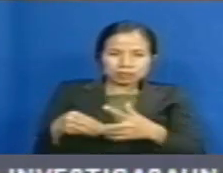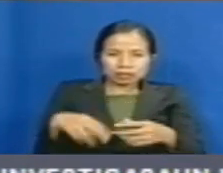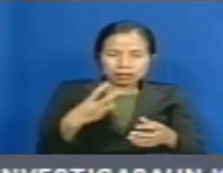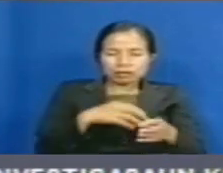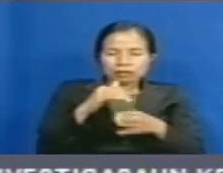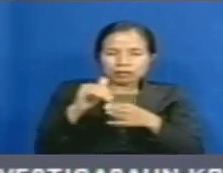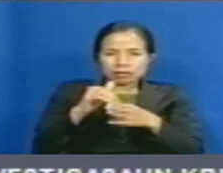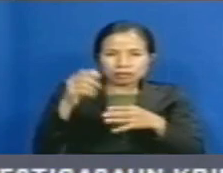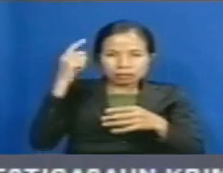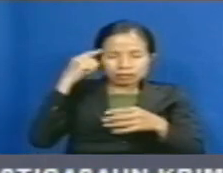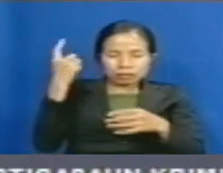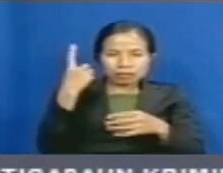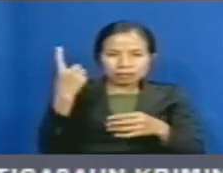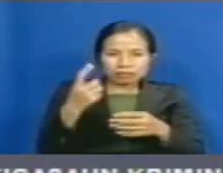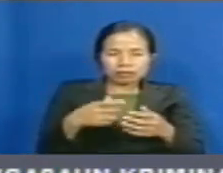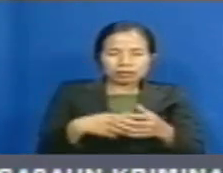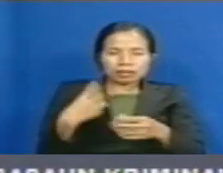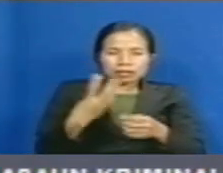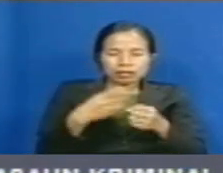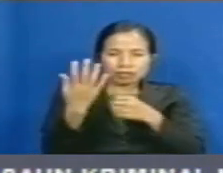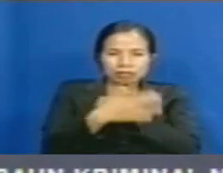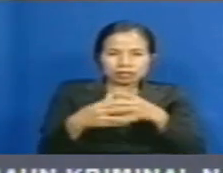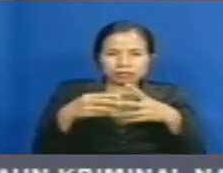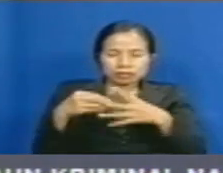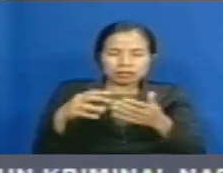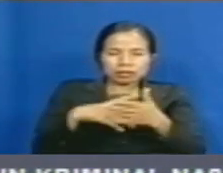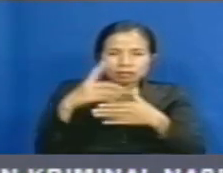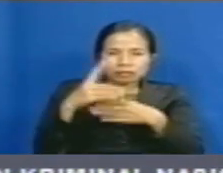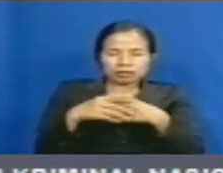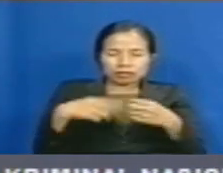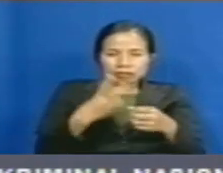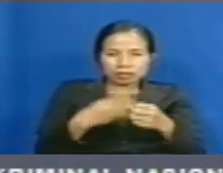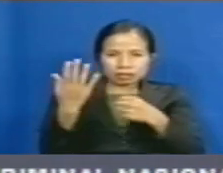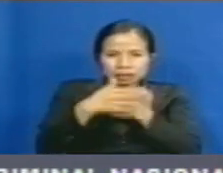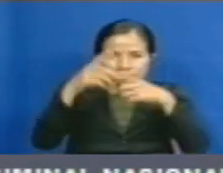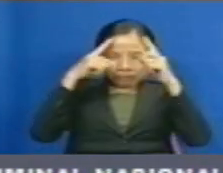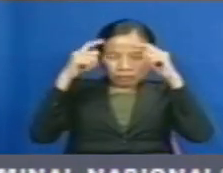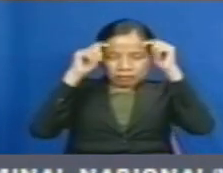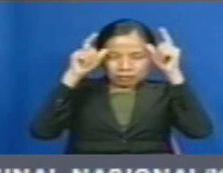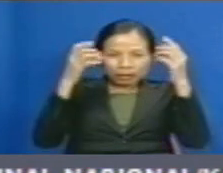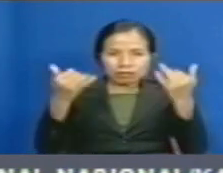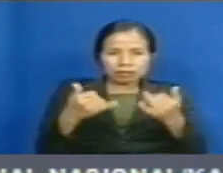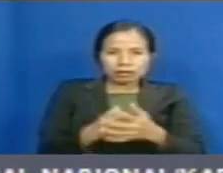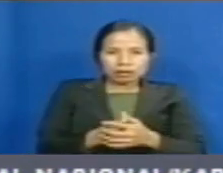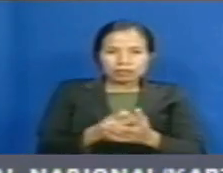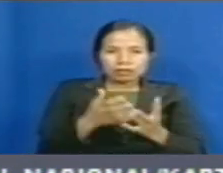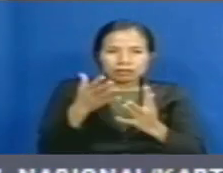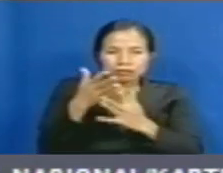pratica hori hanoi me bem comum de nerainian le liu desenvolvet nerain tam Timor Leste mas agora tam aí